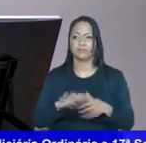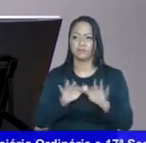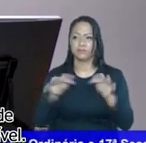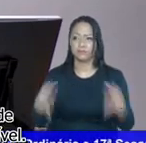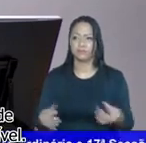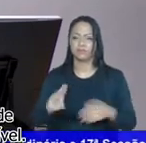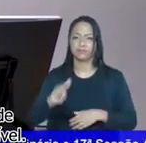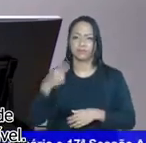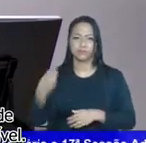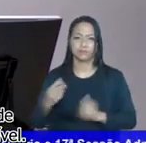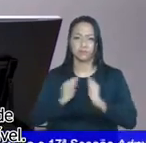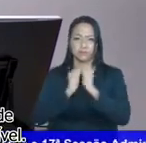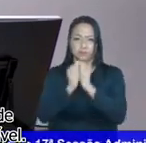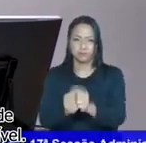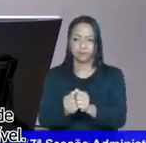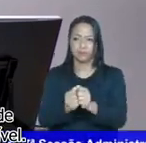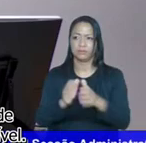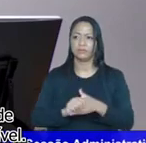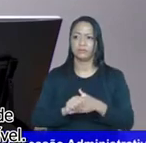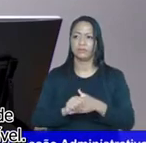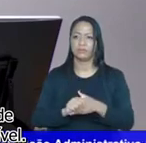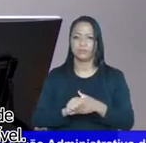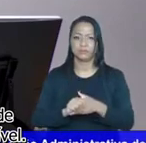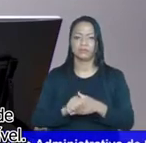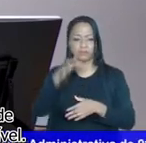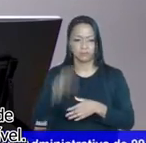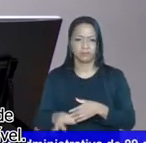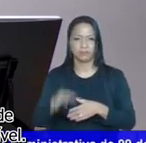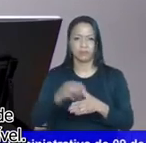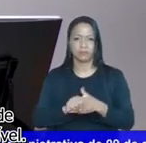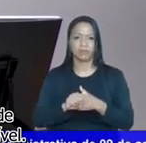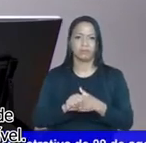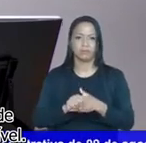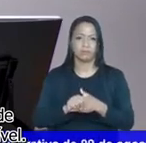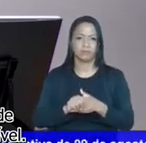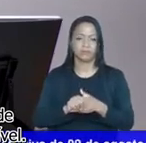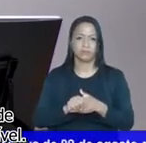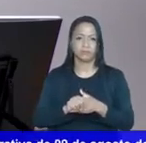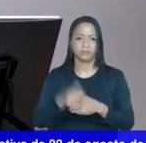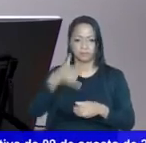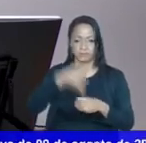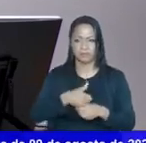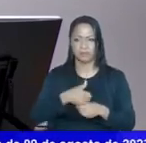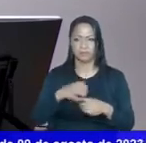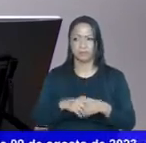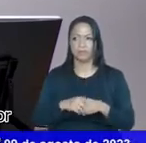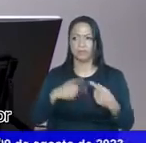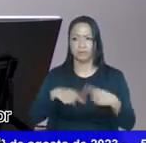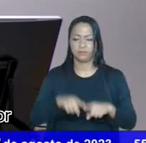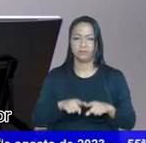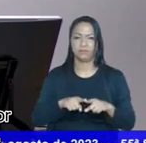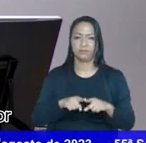simplesmente, ou então acompanhar o ilustre vogal no sentido de que ele está correto quanto à questão do combustível. Então,